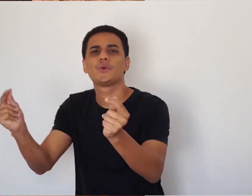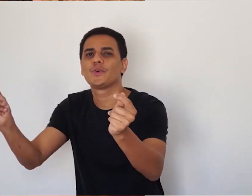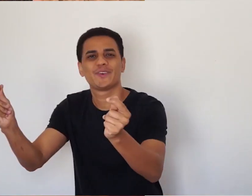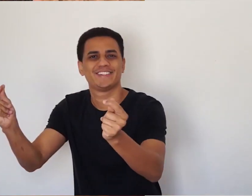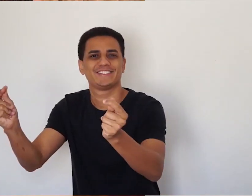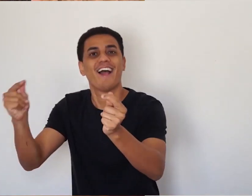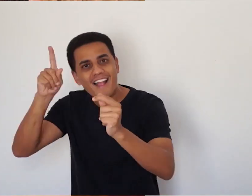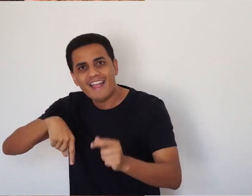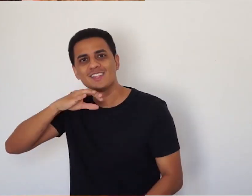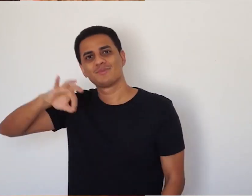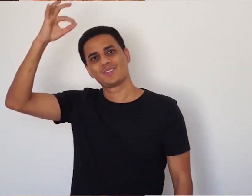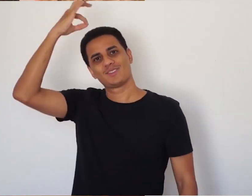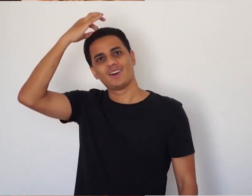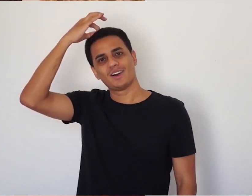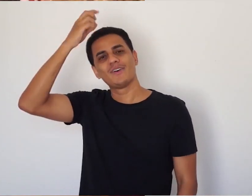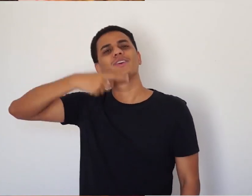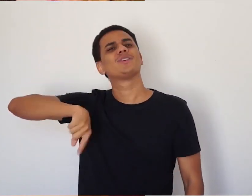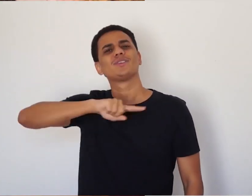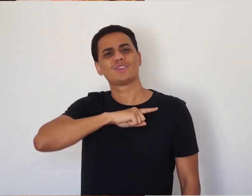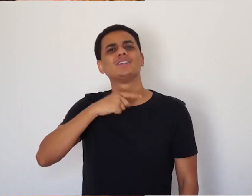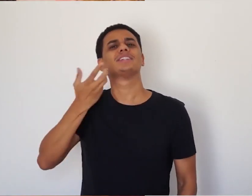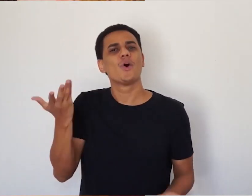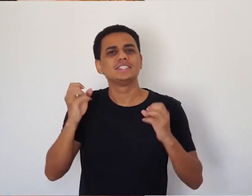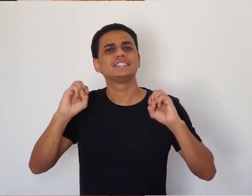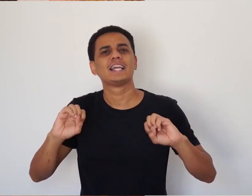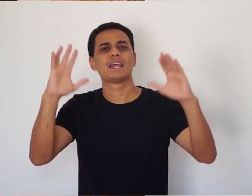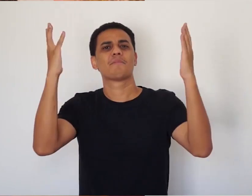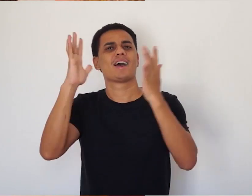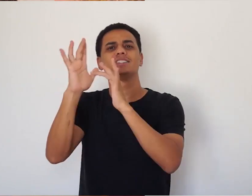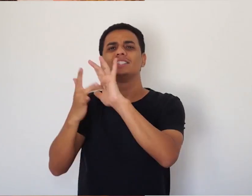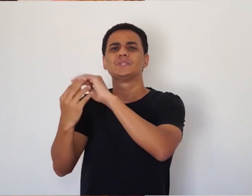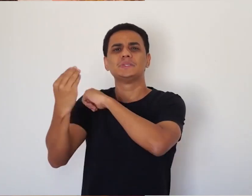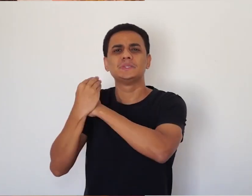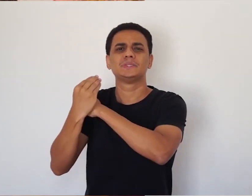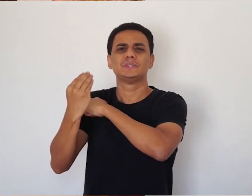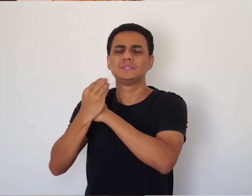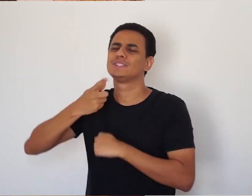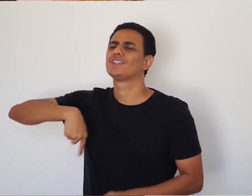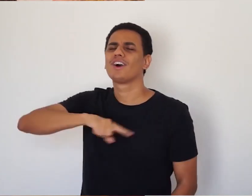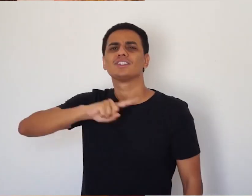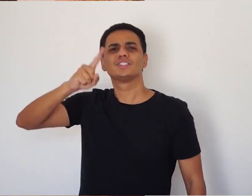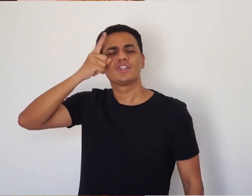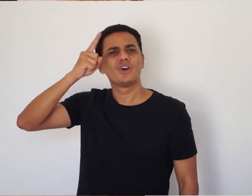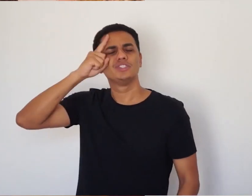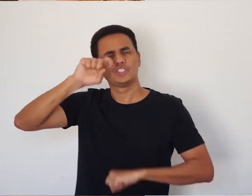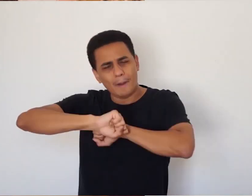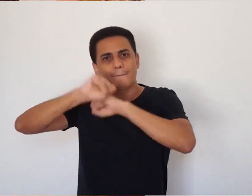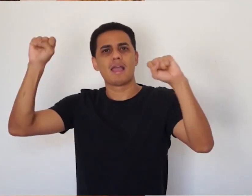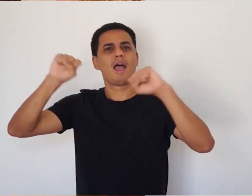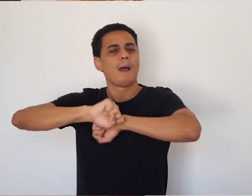estamos celebrando hoje esse Cristo que nos alimenta todos os dias. Esse Cristo que nos